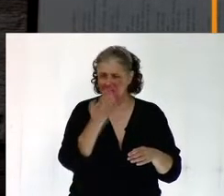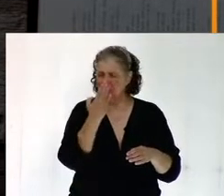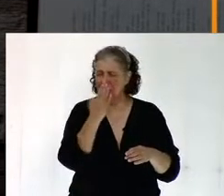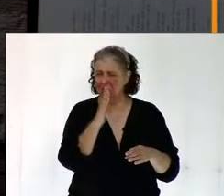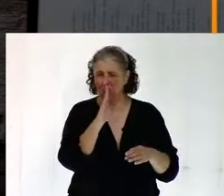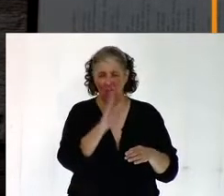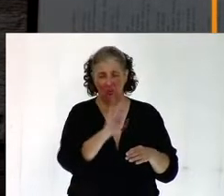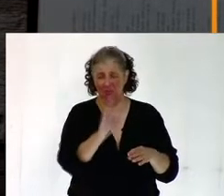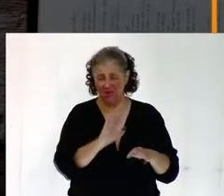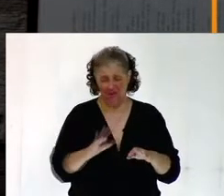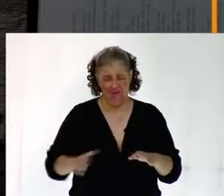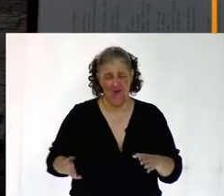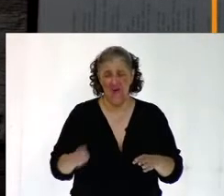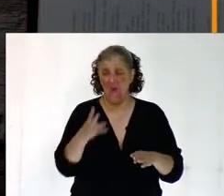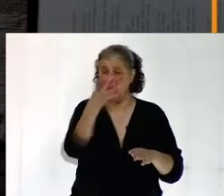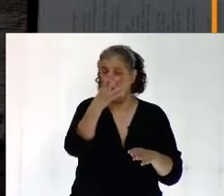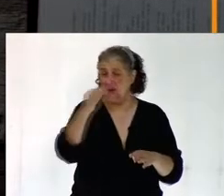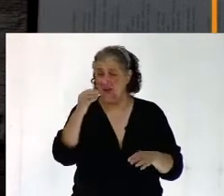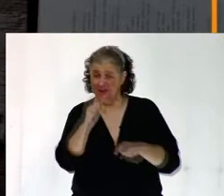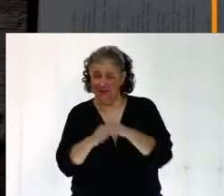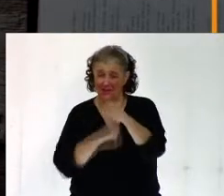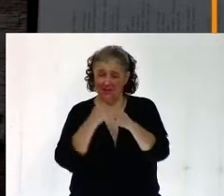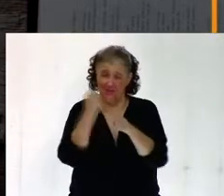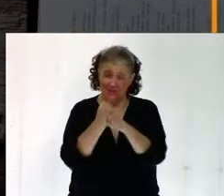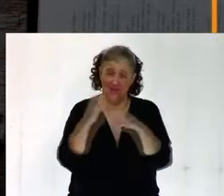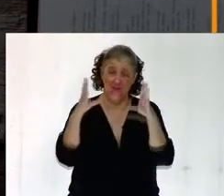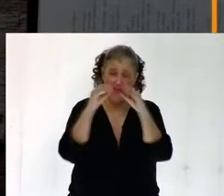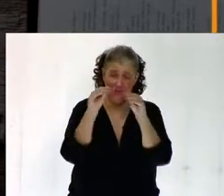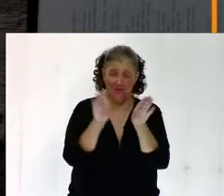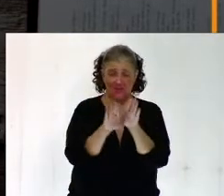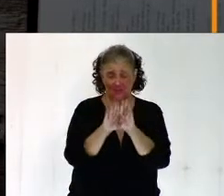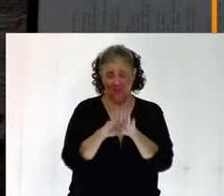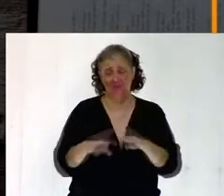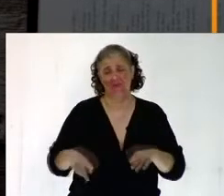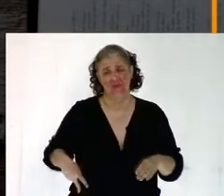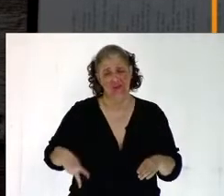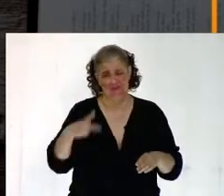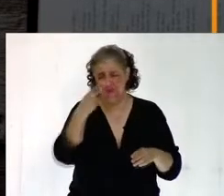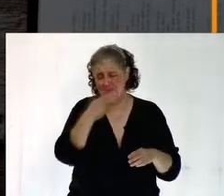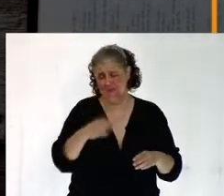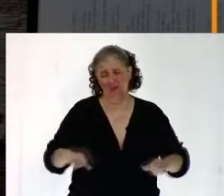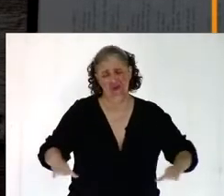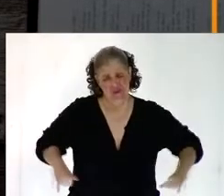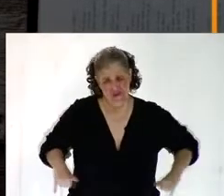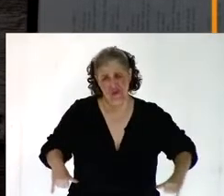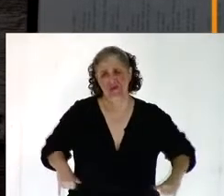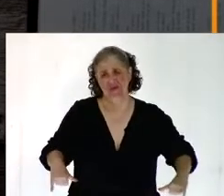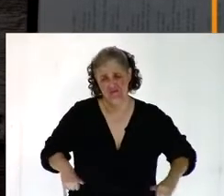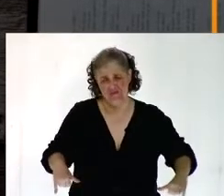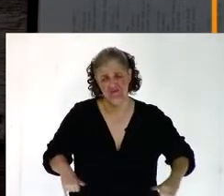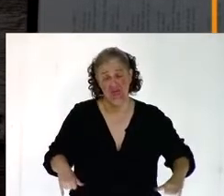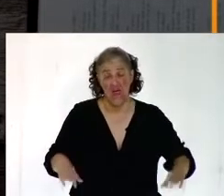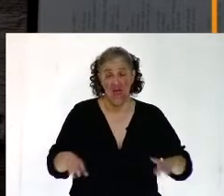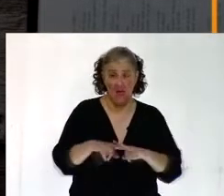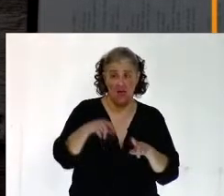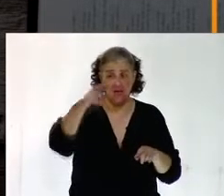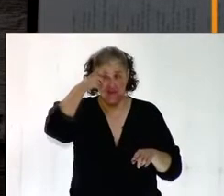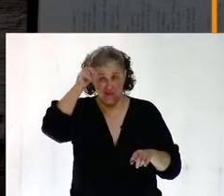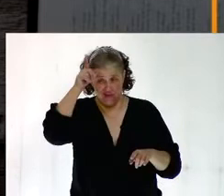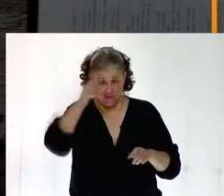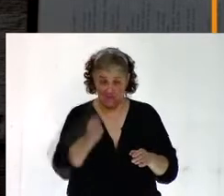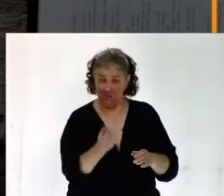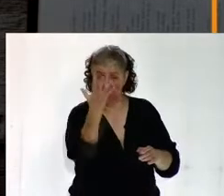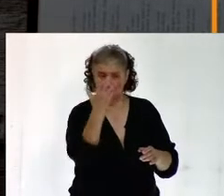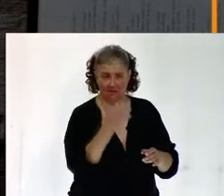então o tentador aproximando-se lhe disse se és filho de deus manda que estas pedras se transformem em pães